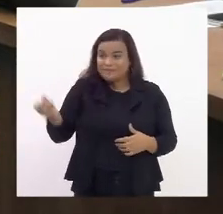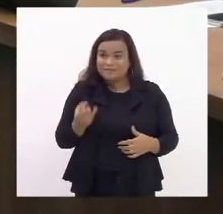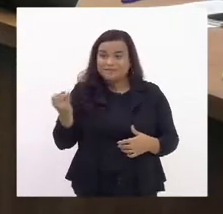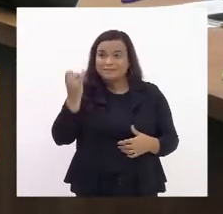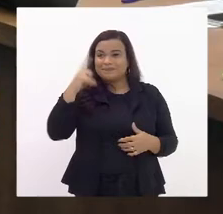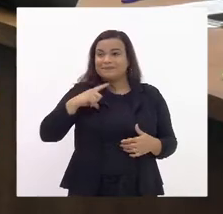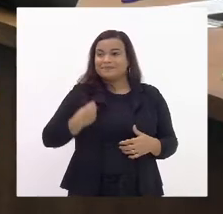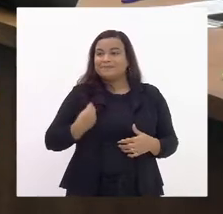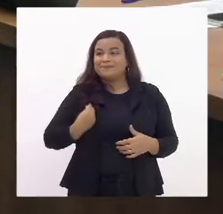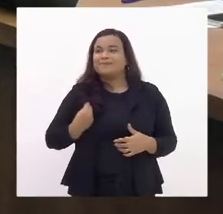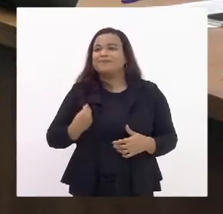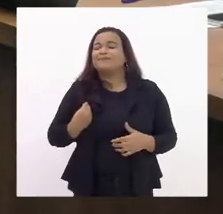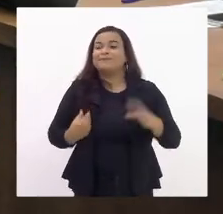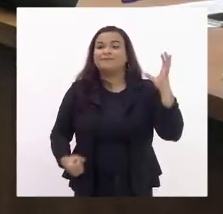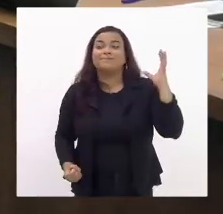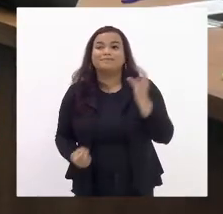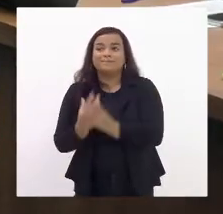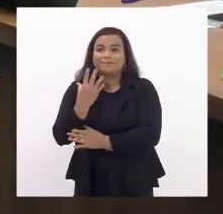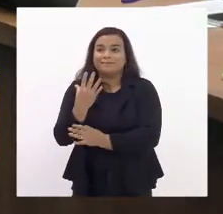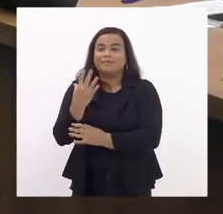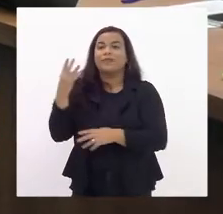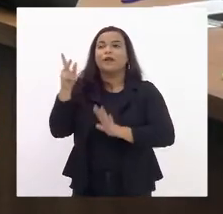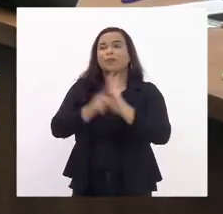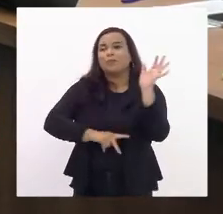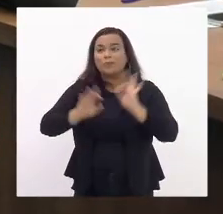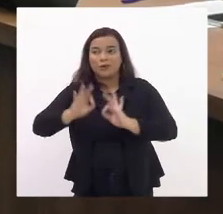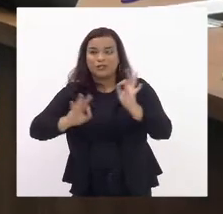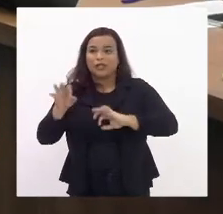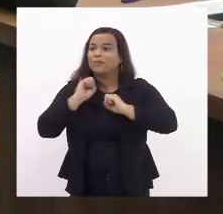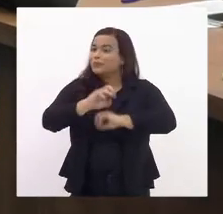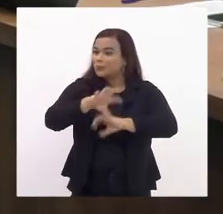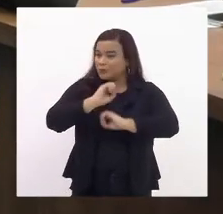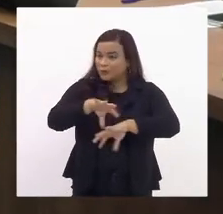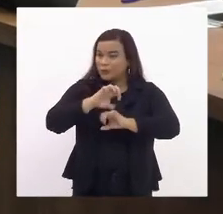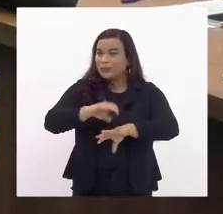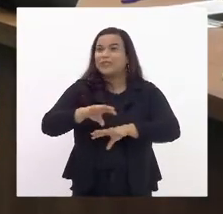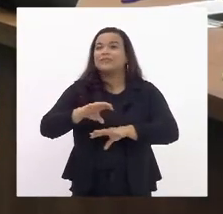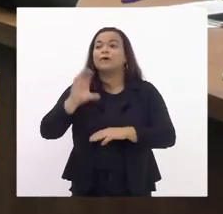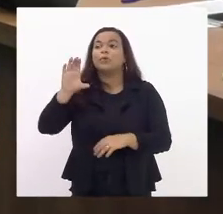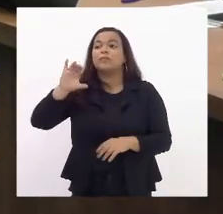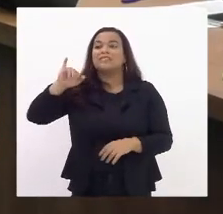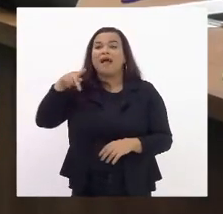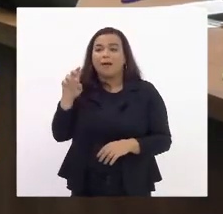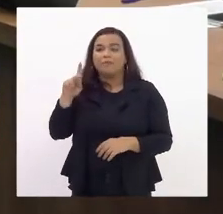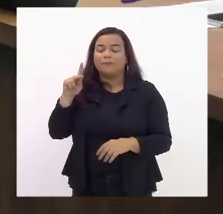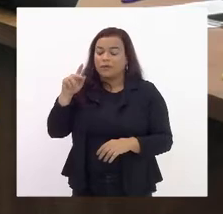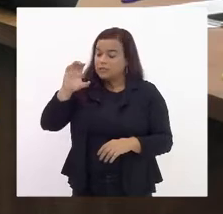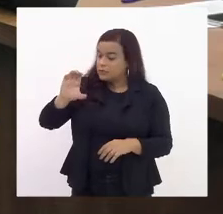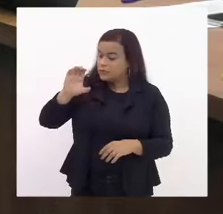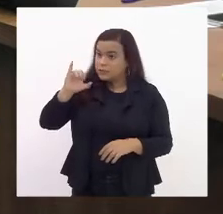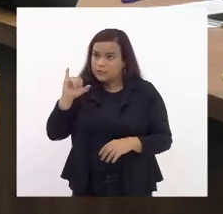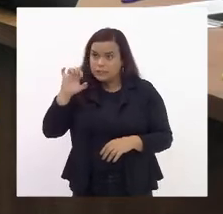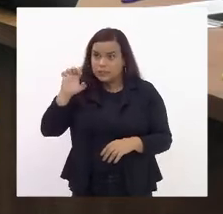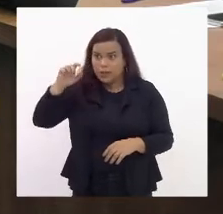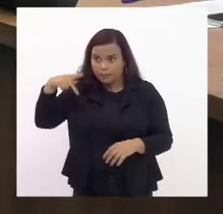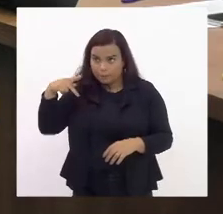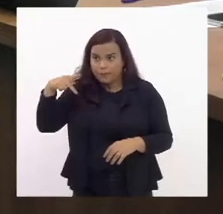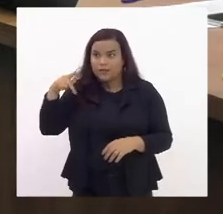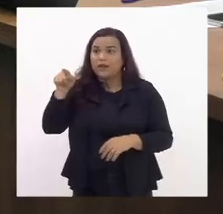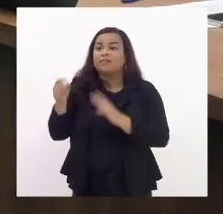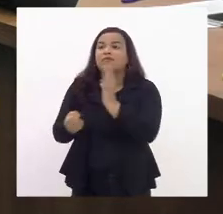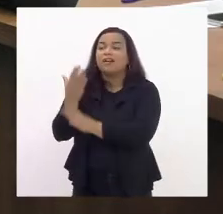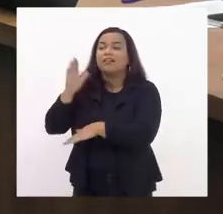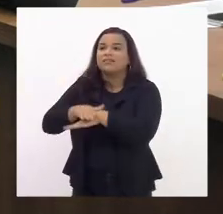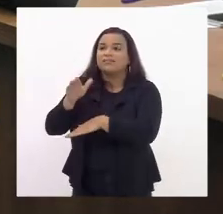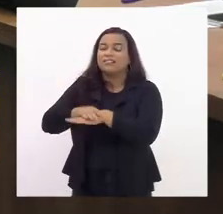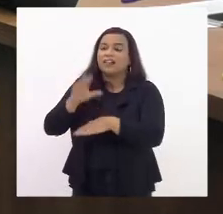importantes na construção do projeto de educação dos CIEPs, idealizados por Darcy Ribeiro, que